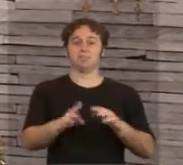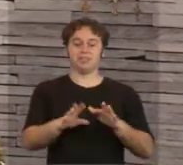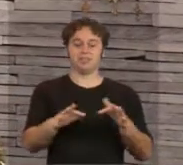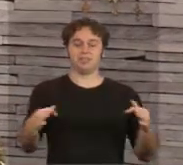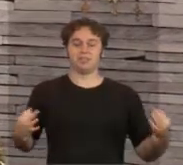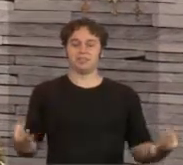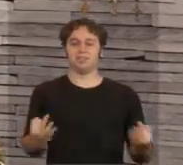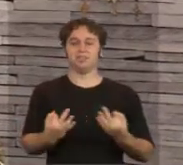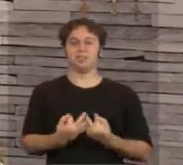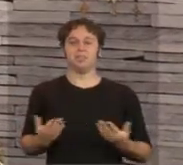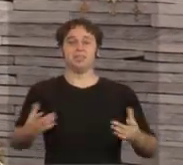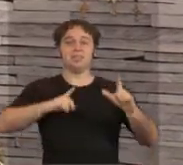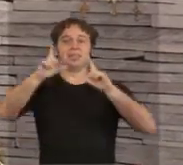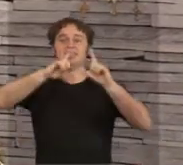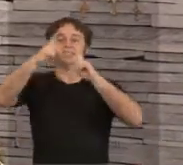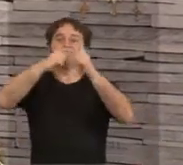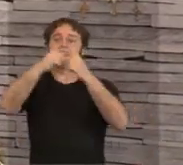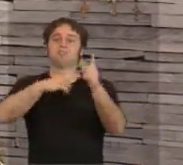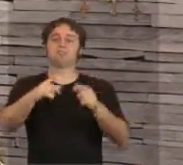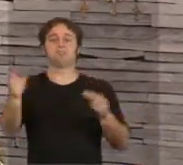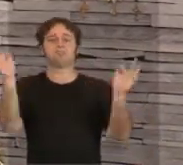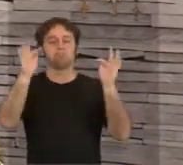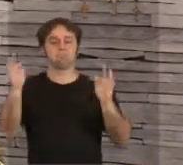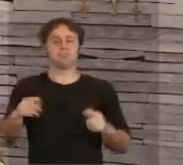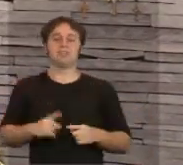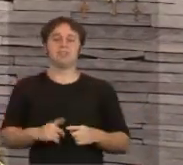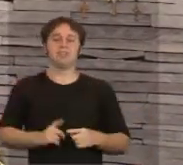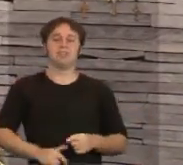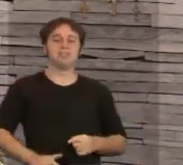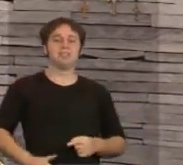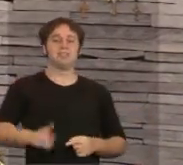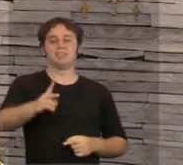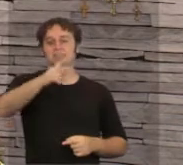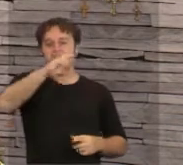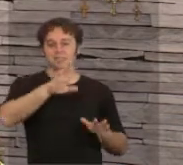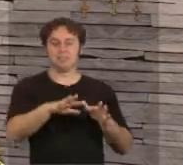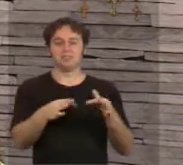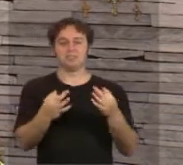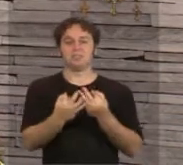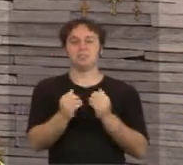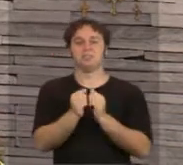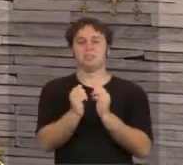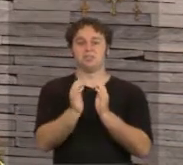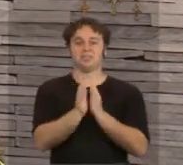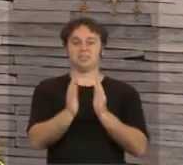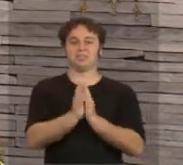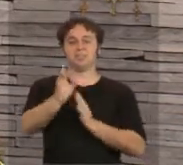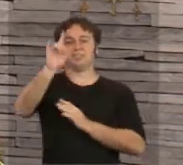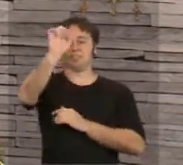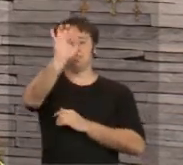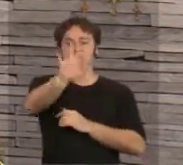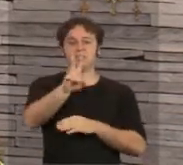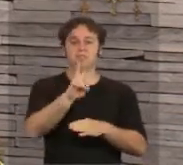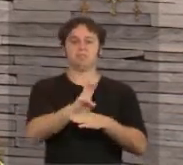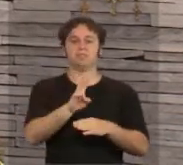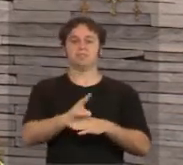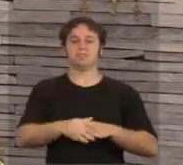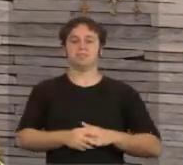família. E a Rede Vida, o canal da família, fica feliz quando cada vez as famílias se reúnem para rezar ao vivo. Deus abençoe e